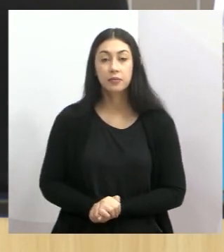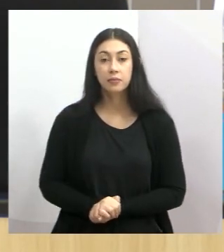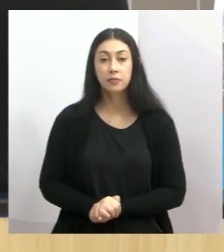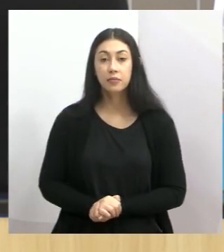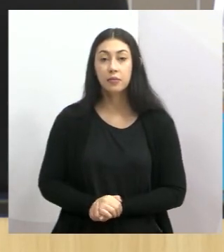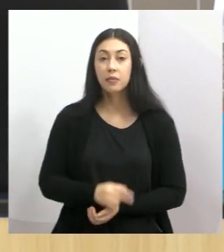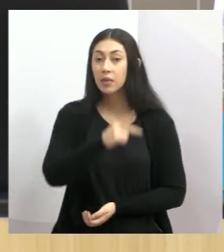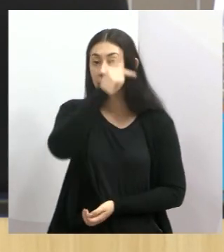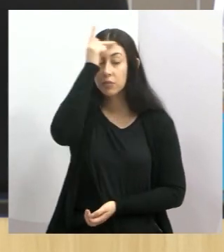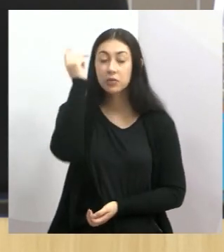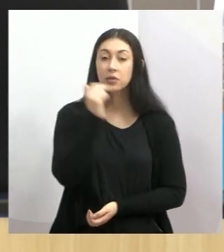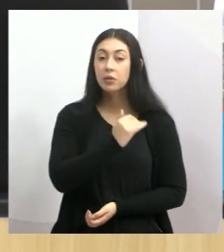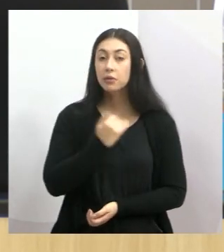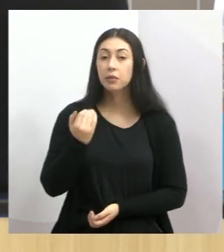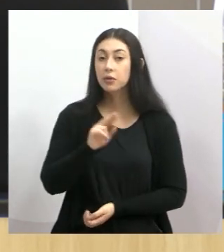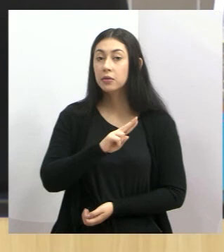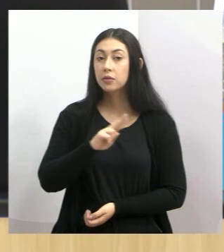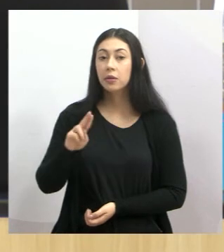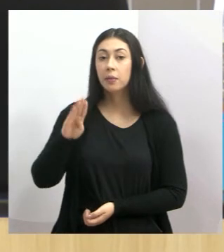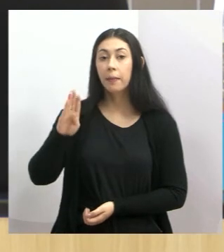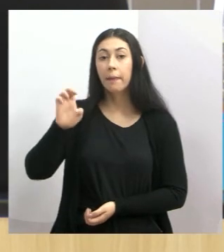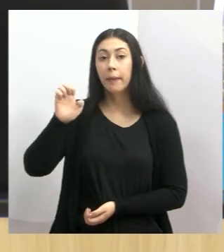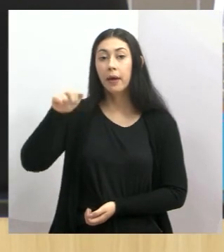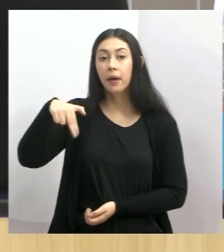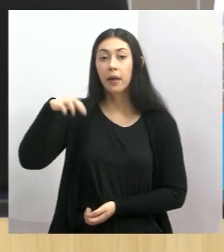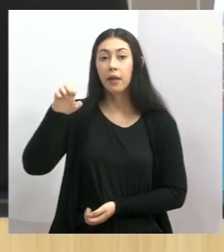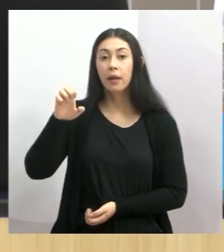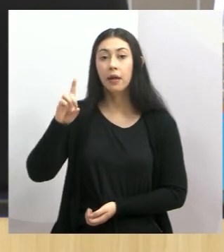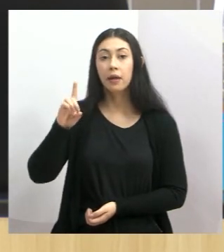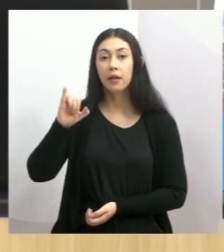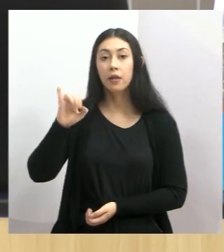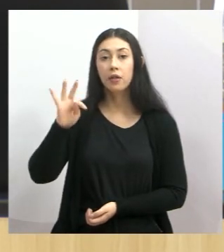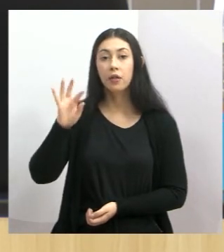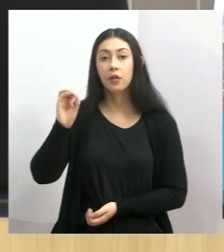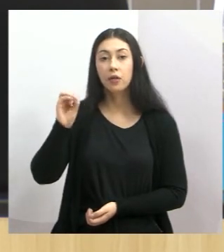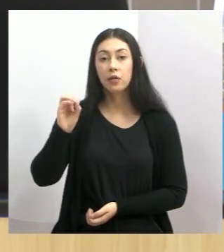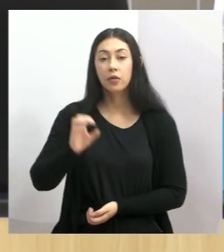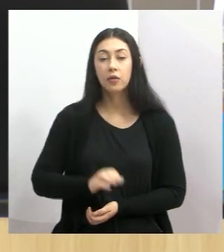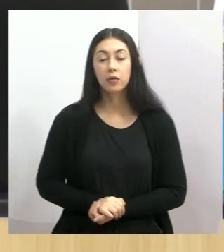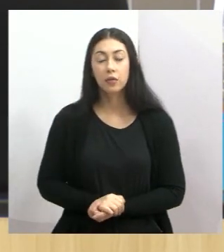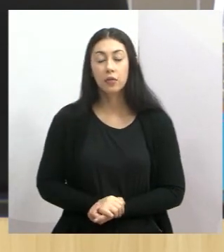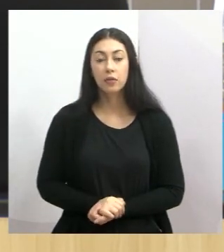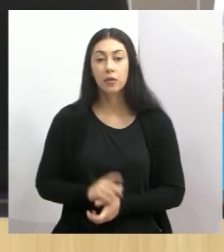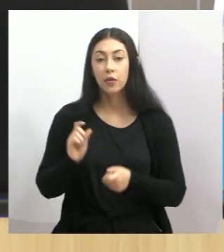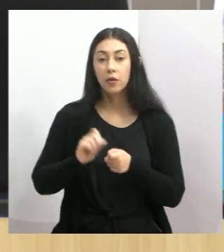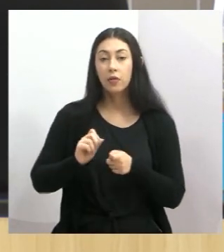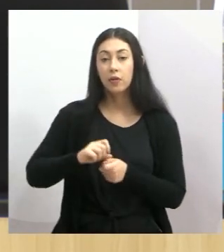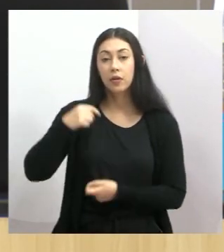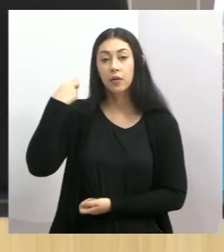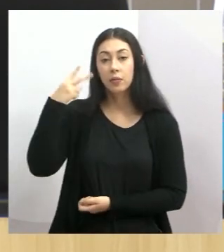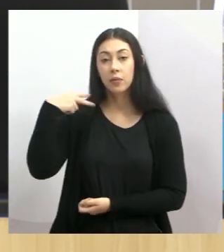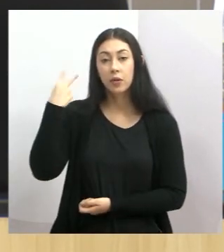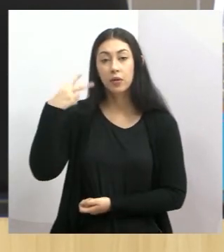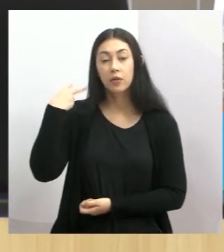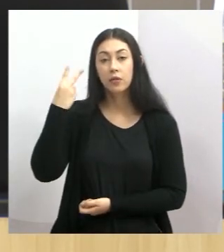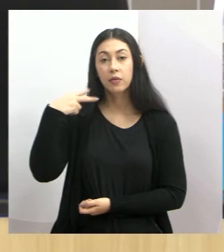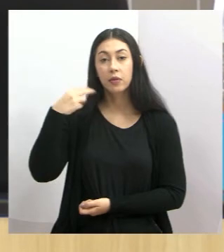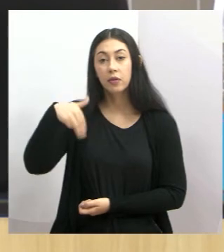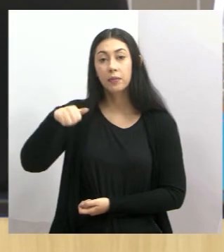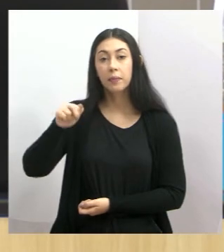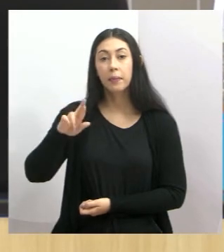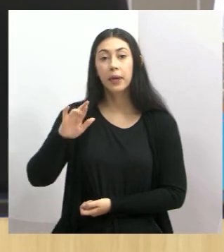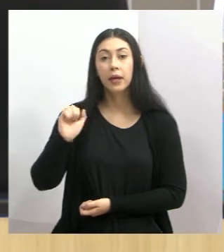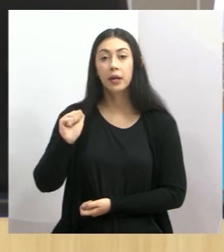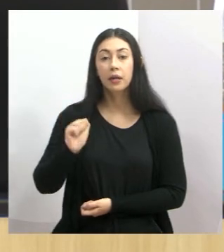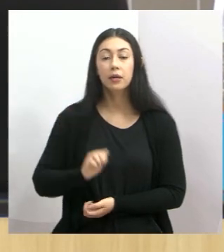voto de pesar pelo falecimento de Benedito Amauri do Vale Feitosa voto formulado pela Vereadora